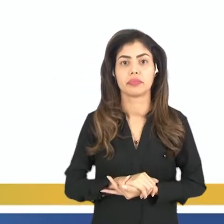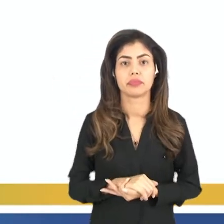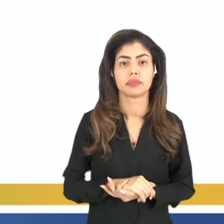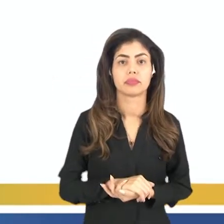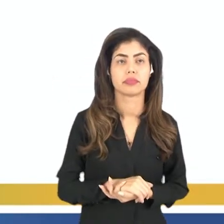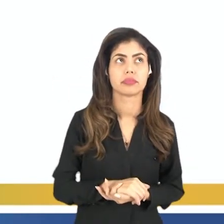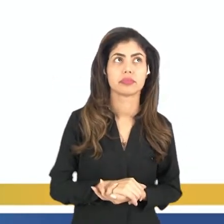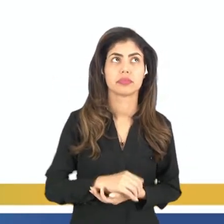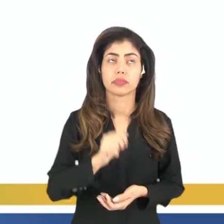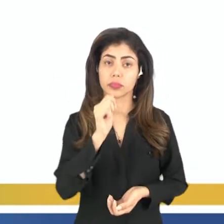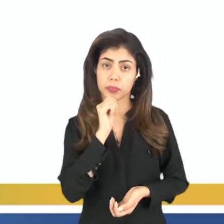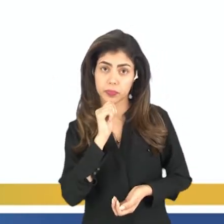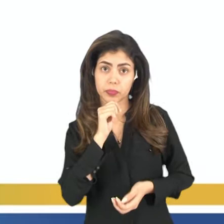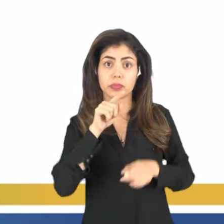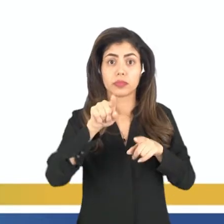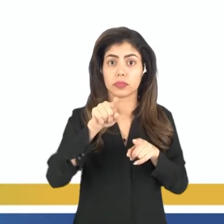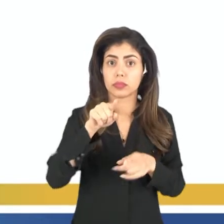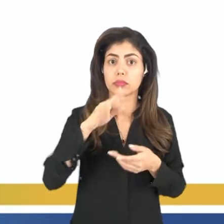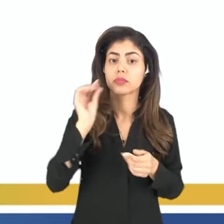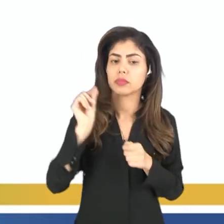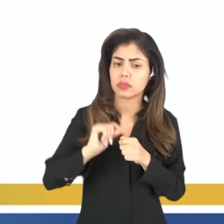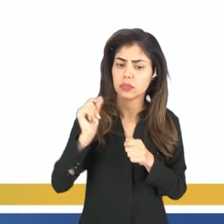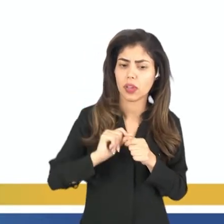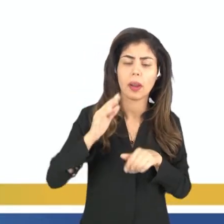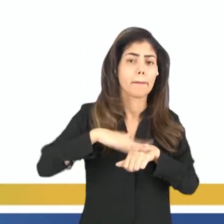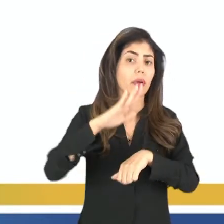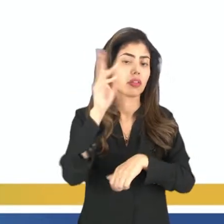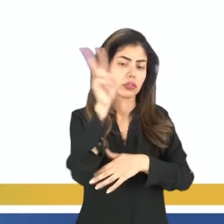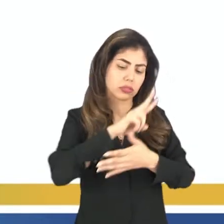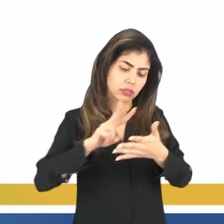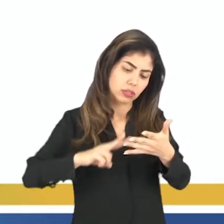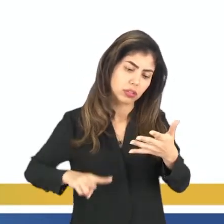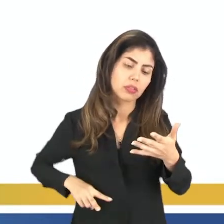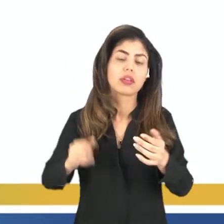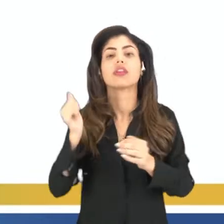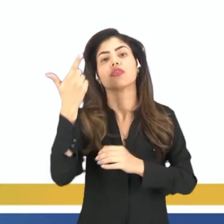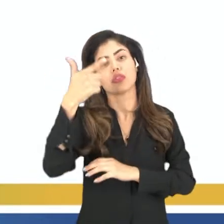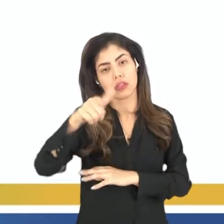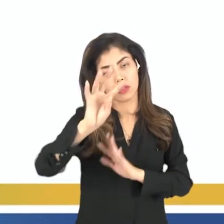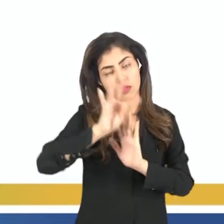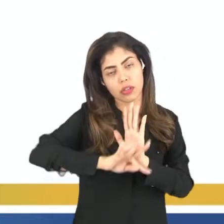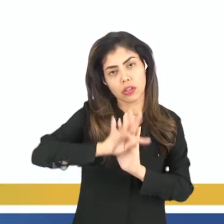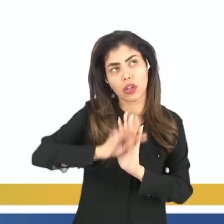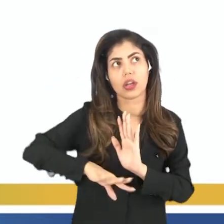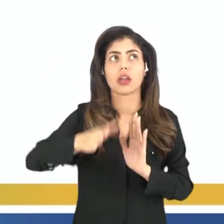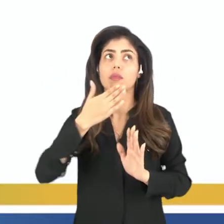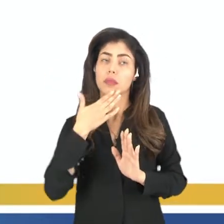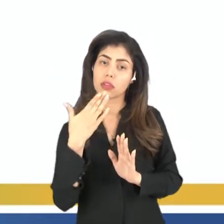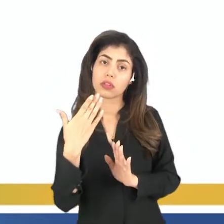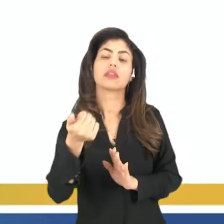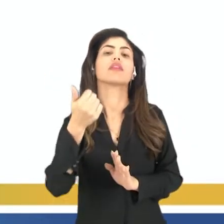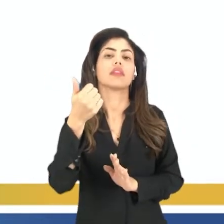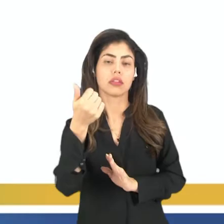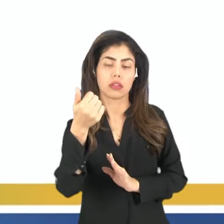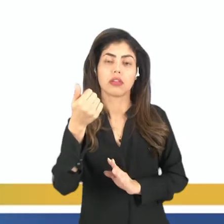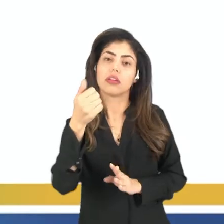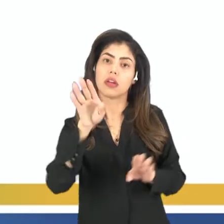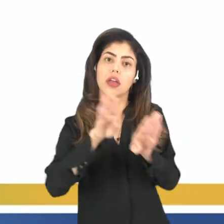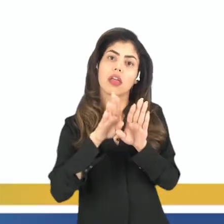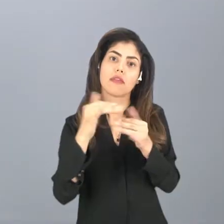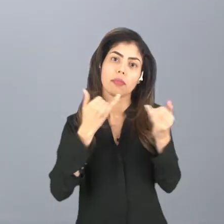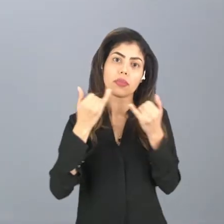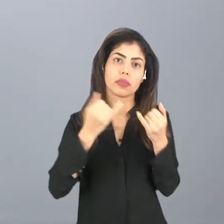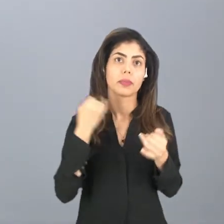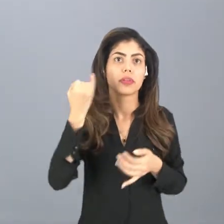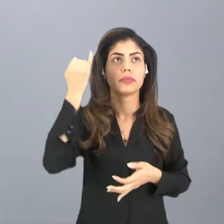E aí, sempre é necessário eu fazer mais de uma leitura, né? Reler o texto justamente para abstrair todas as informações que sejam